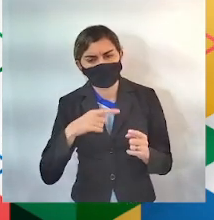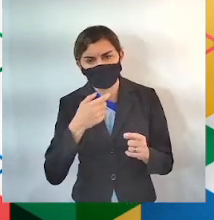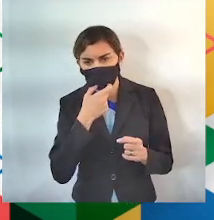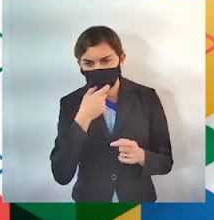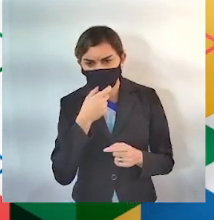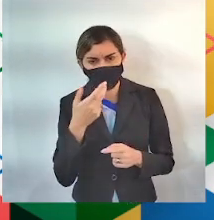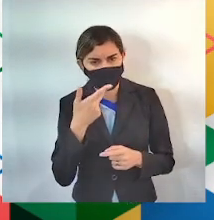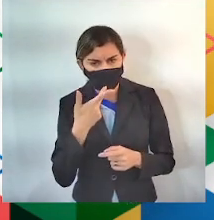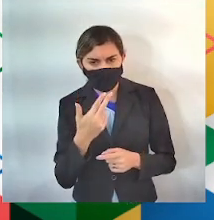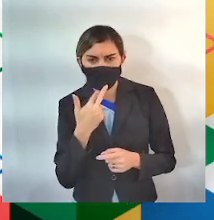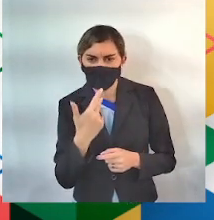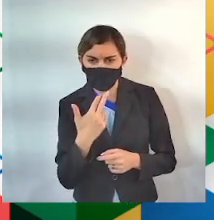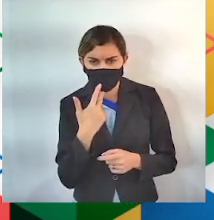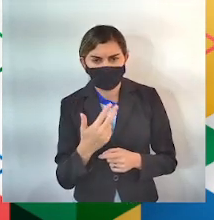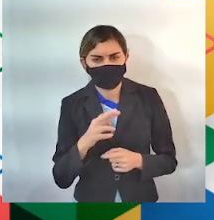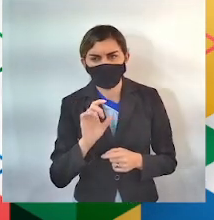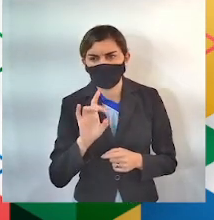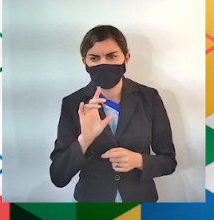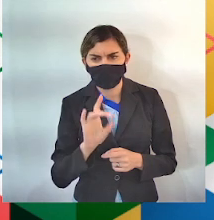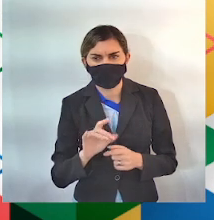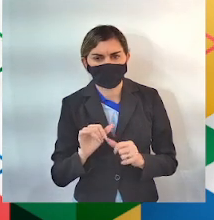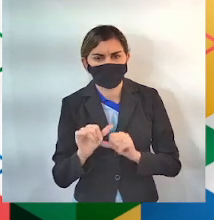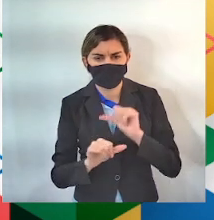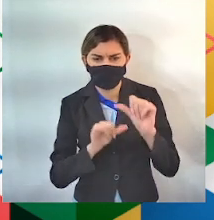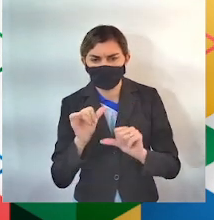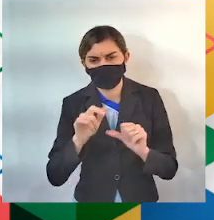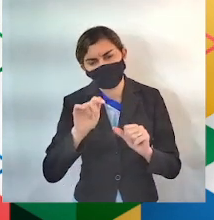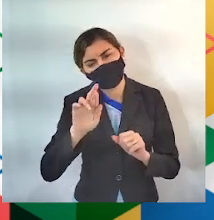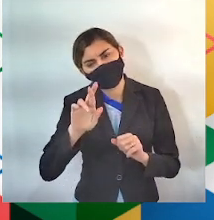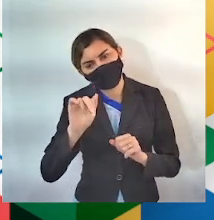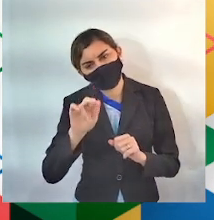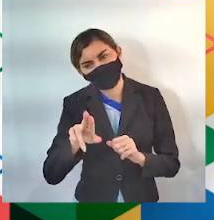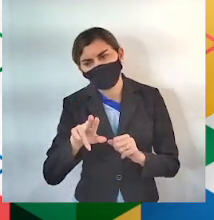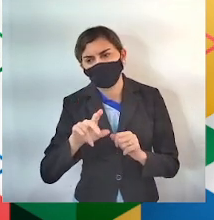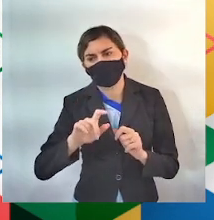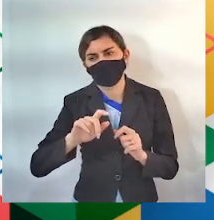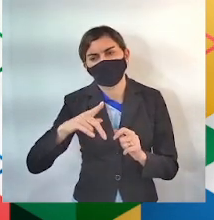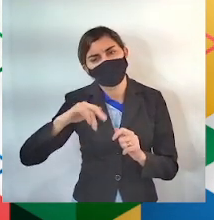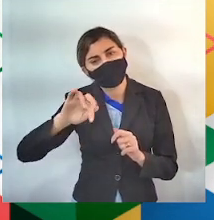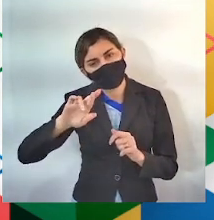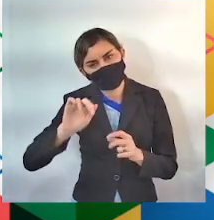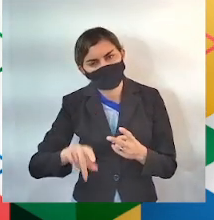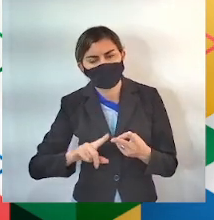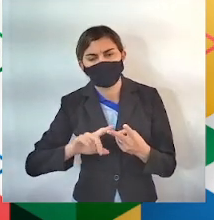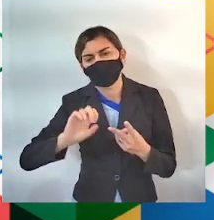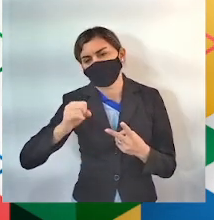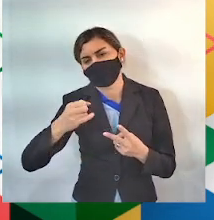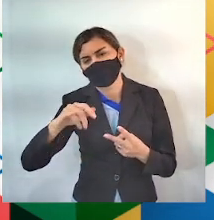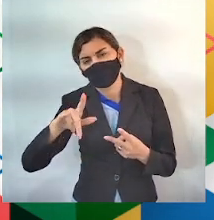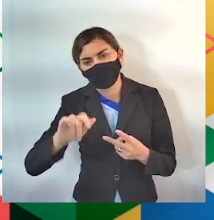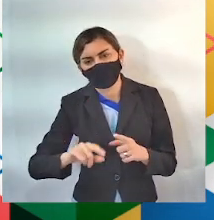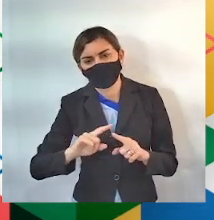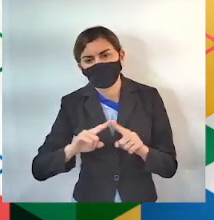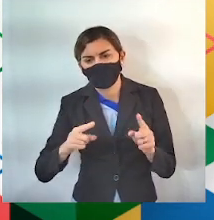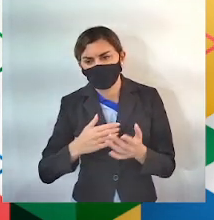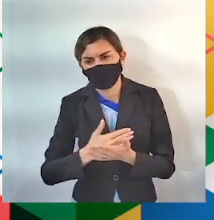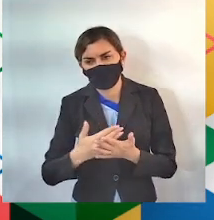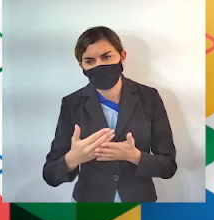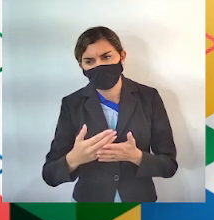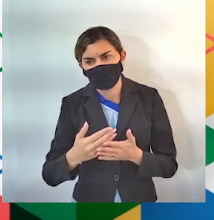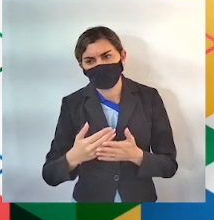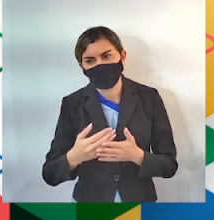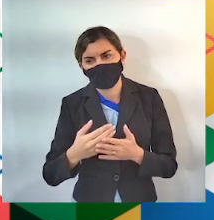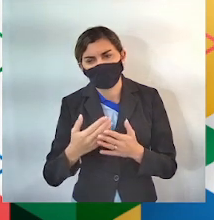porque eles não sofrem flexão de grau, por exemplo, singular, plural. Porém, eles permanecem com